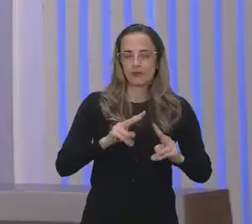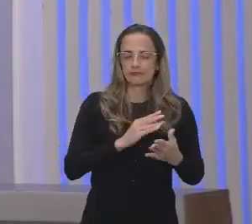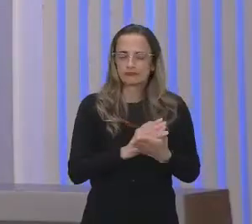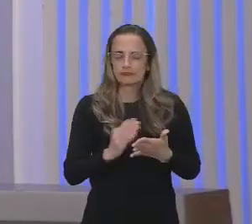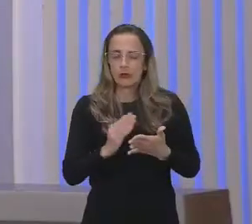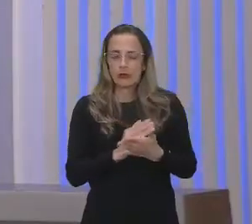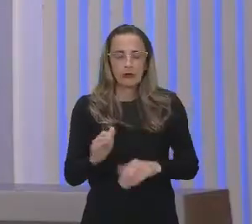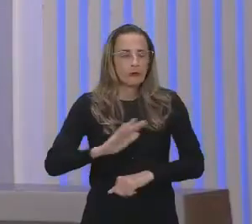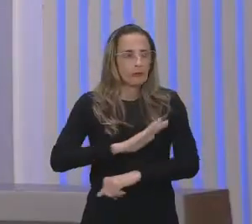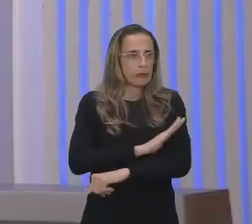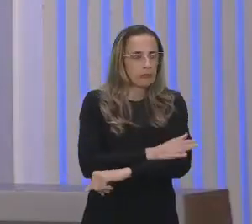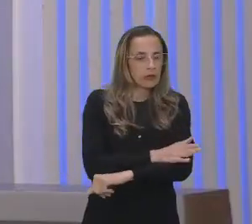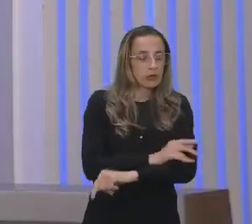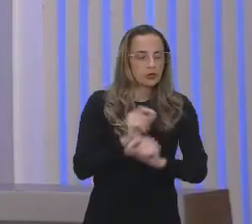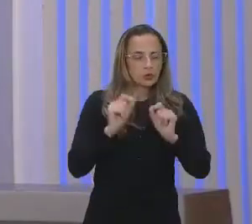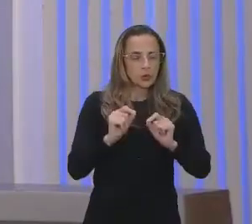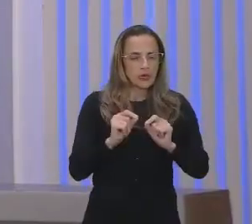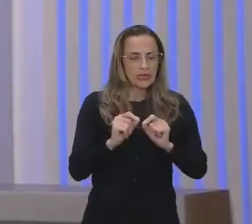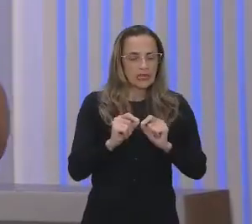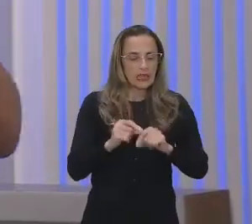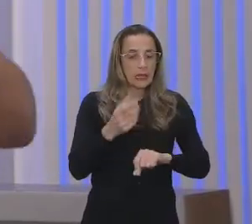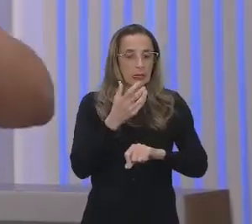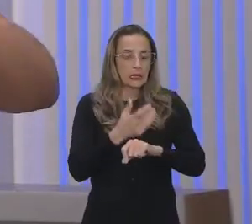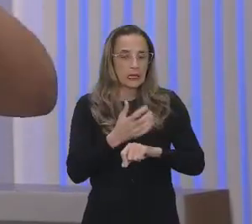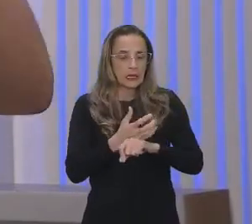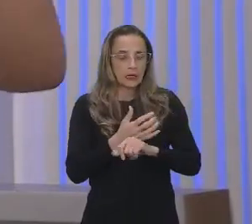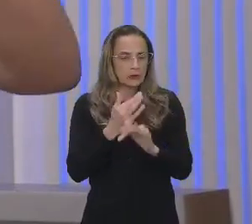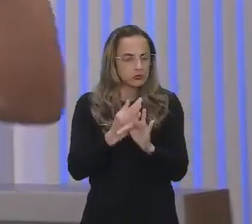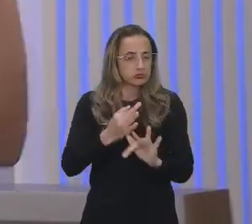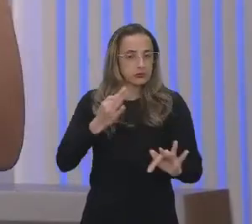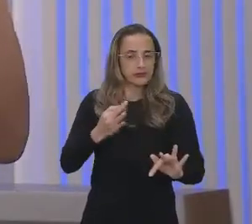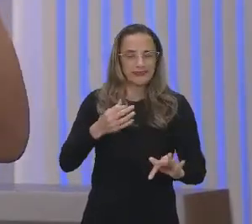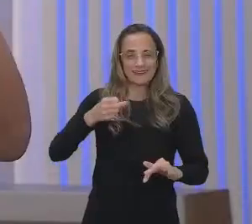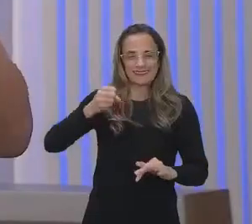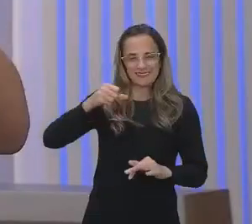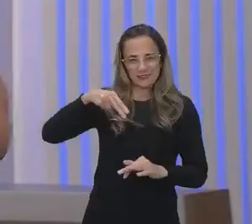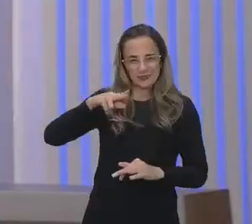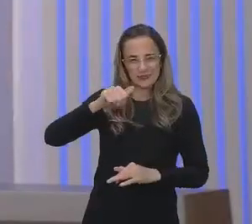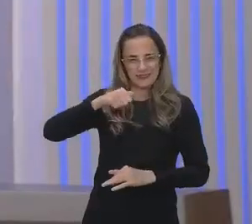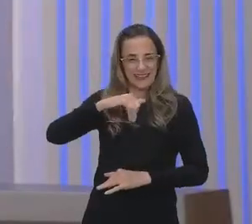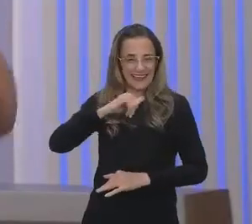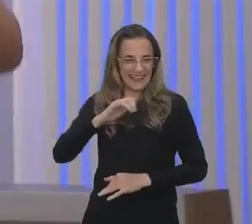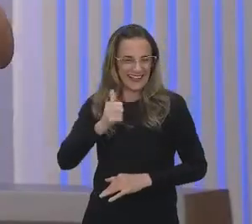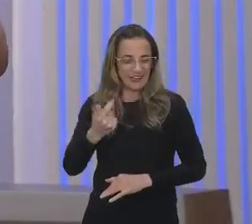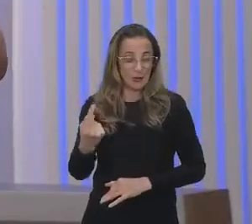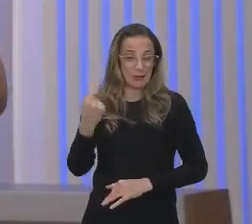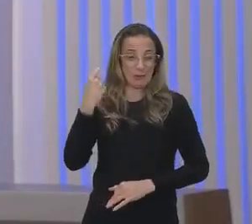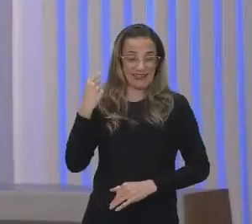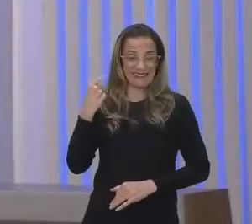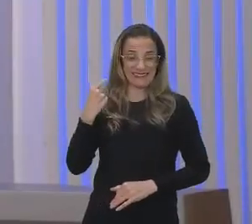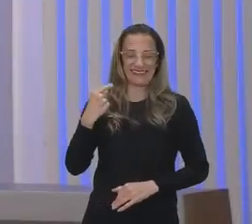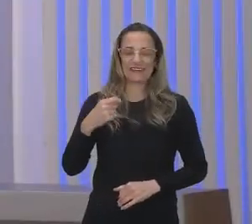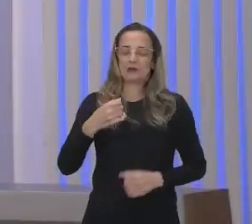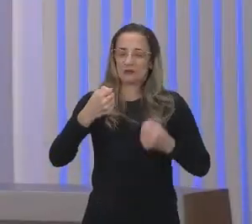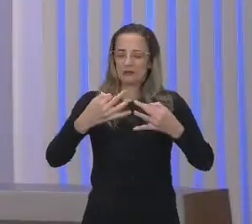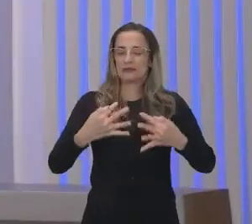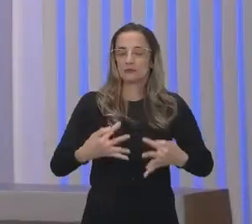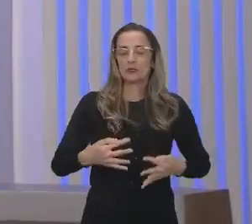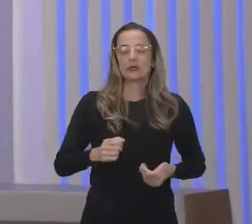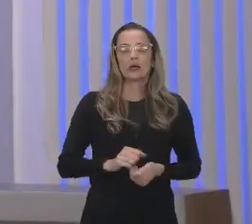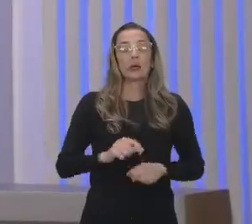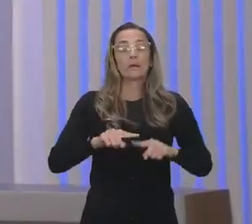meio preconceituosa da física. Bom, estou dizendo assim, Sumaia passada, tá certo? Estou falando por mim, não sei de vocês. Mas